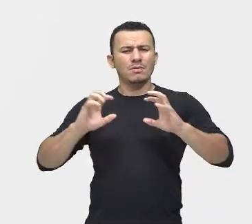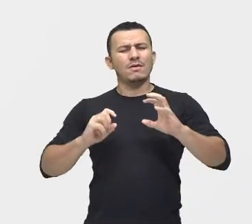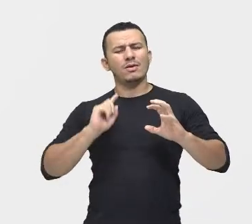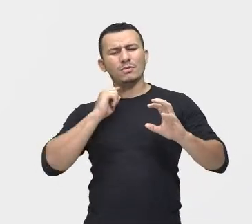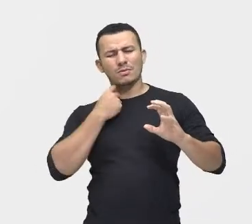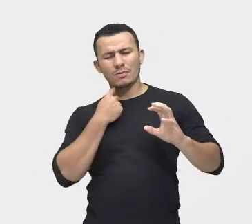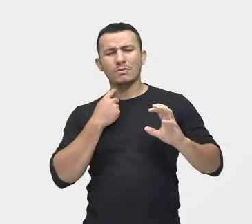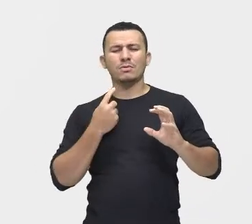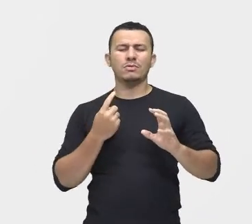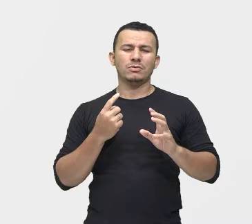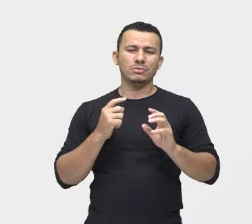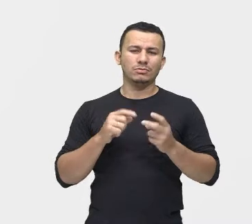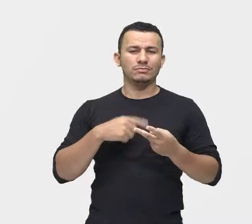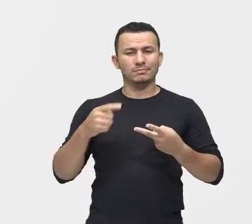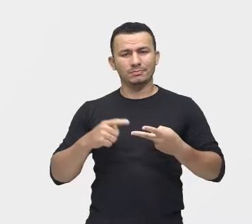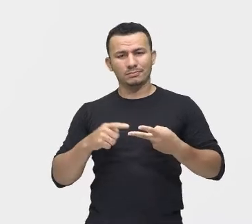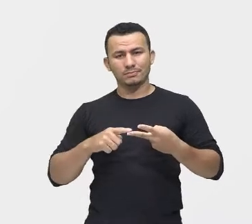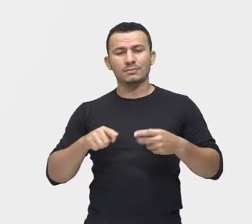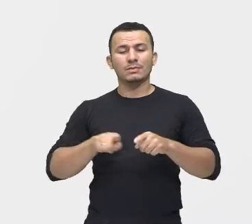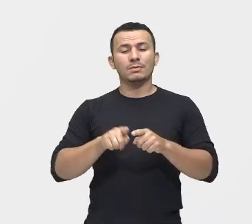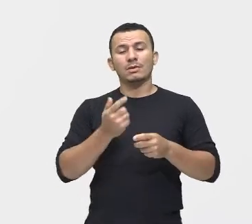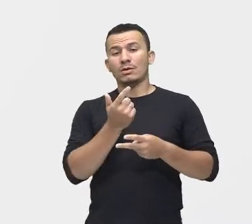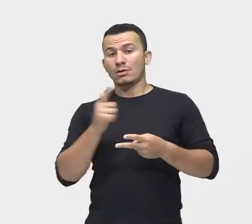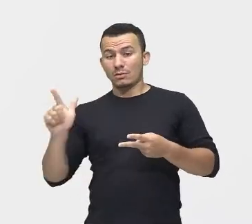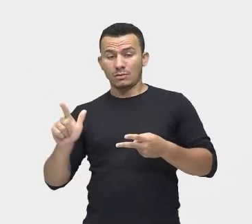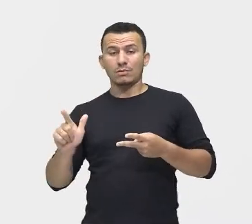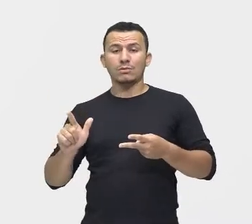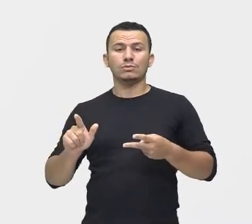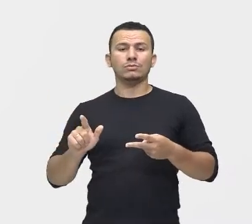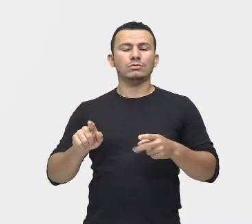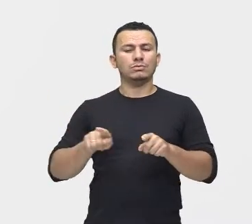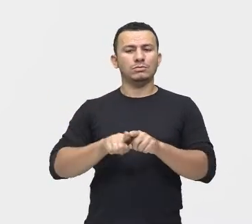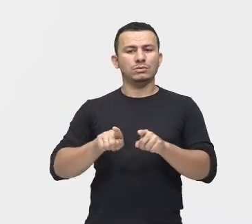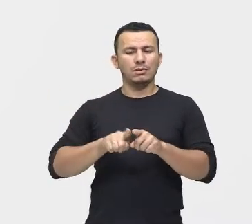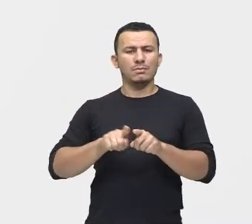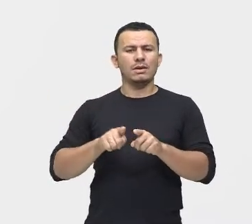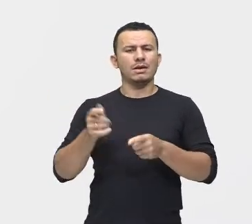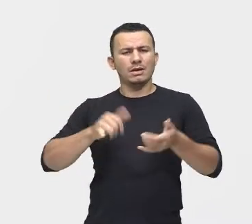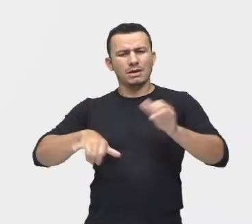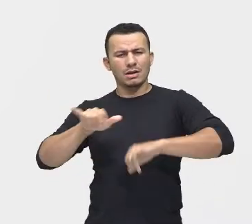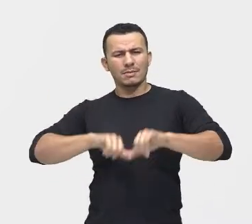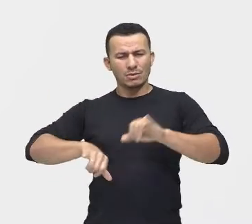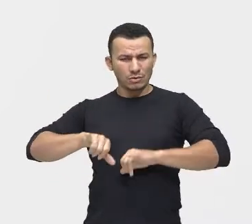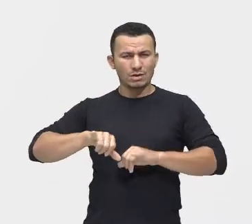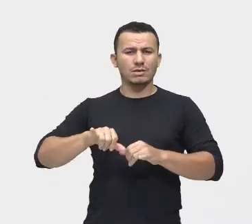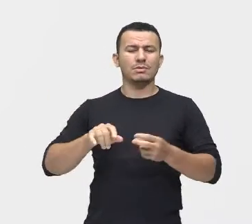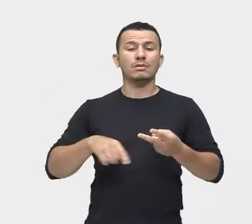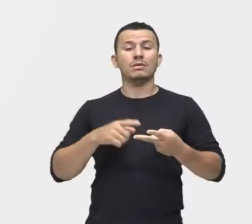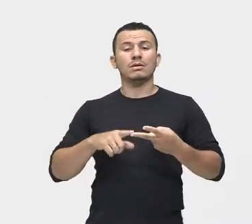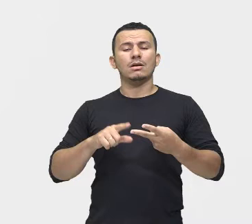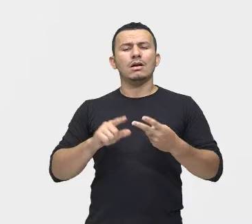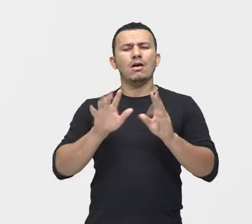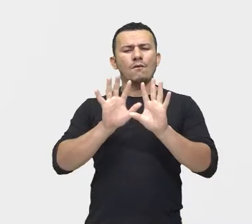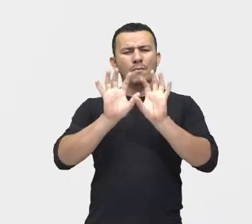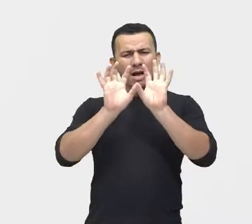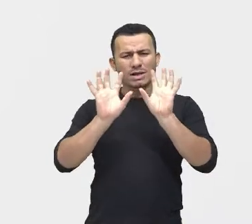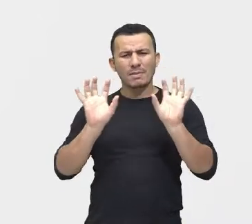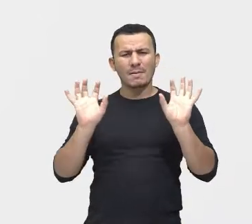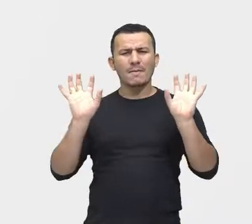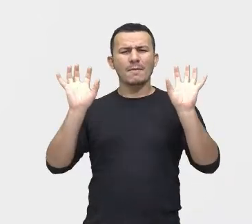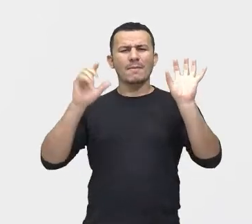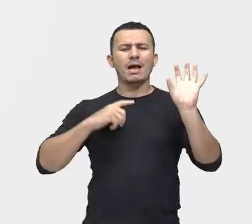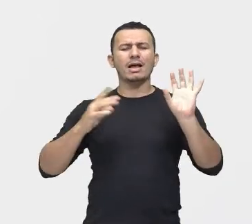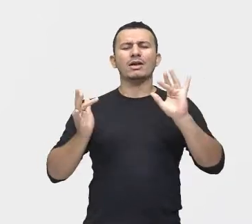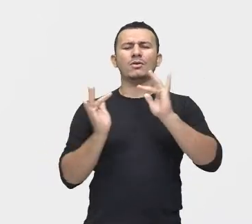atmosférica, né, para a produção, a introdução de outros elementos químicos, produção de fumaça que é jogada